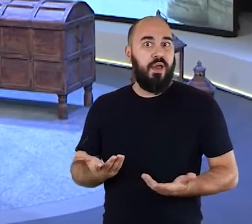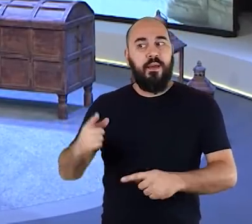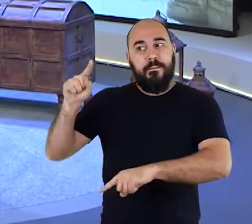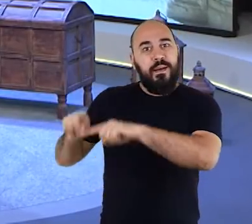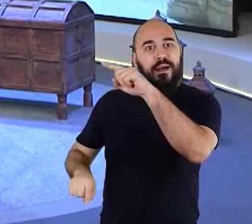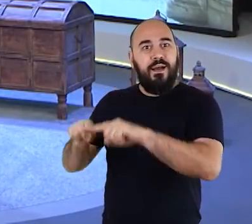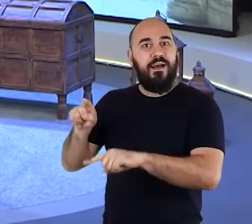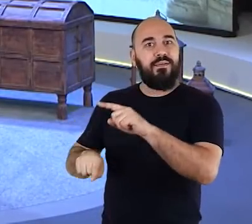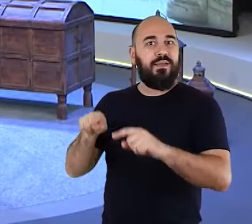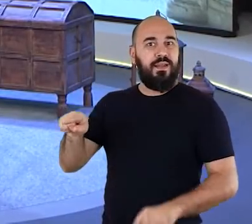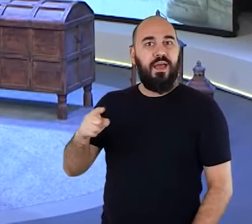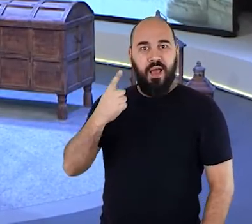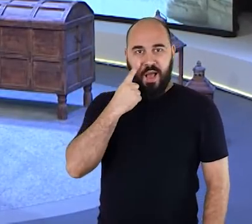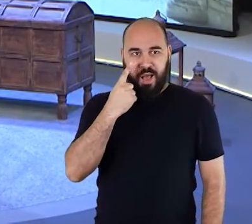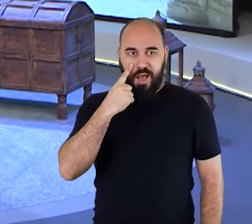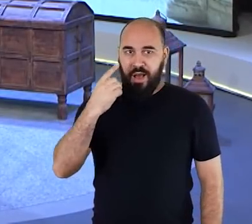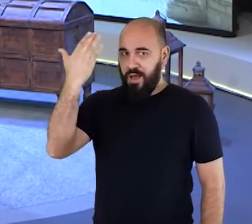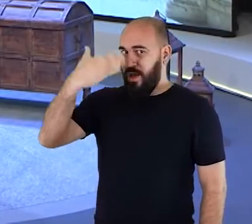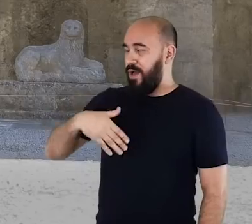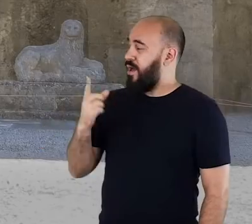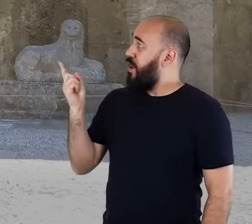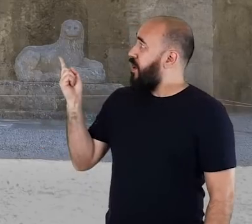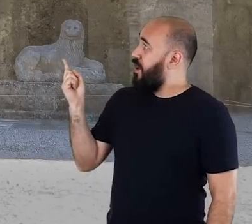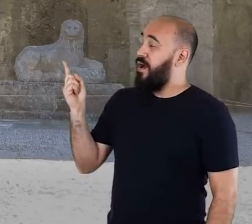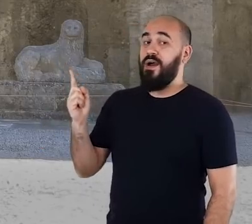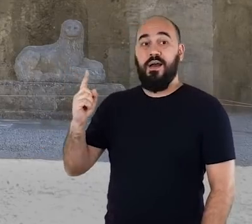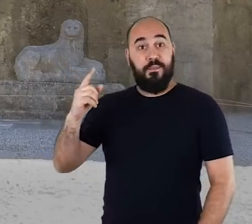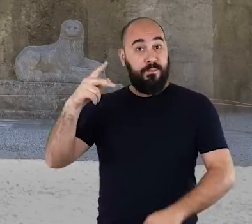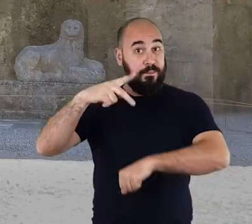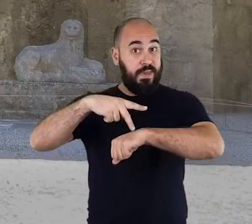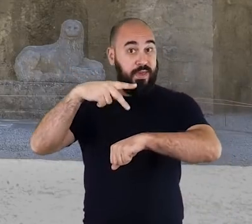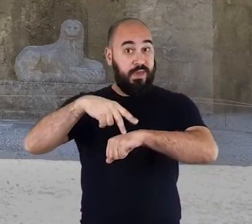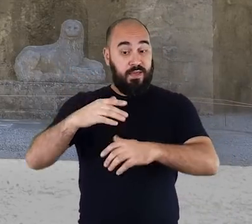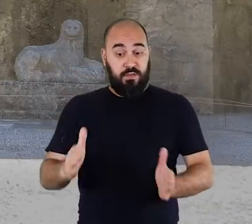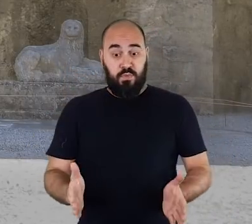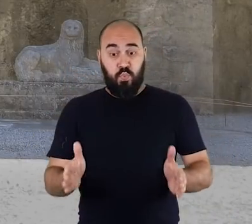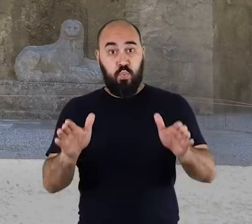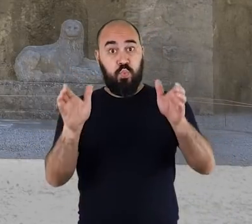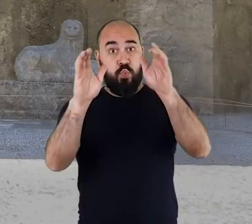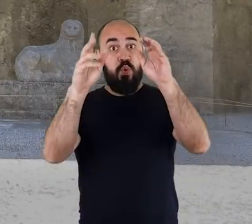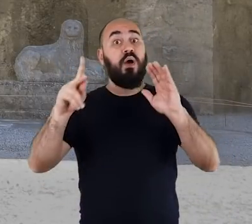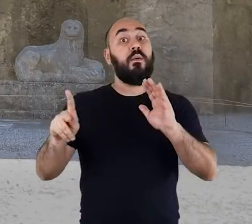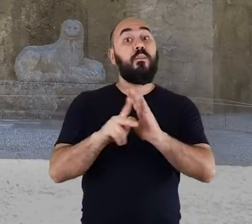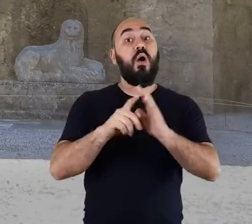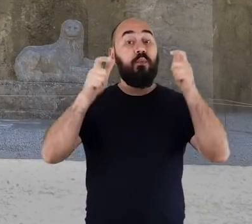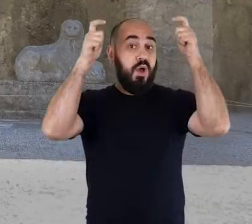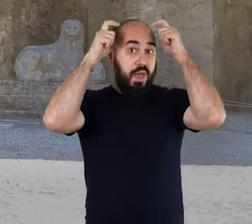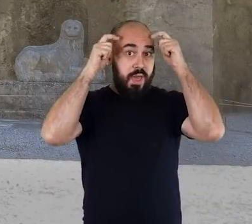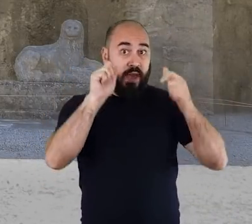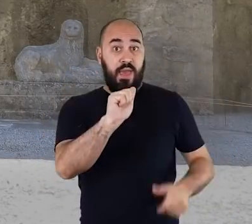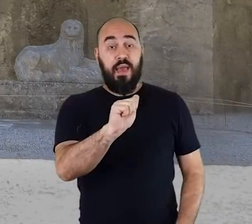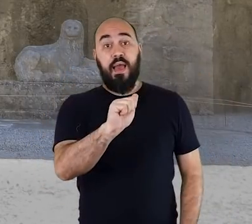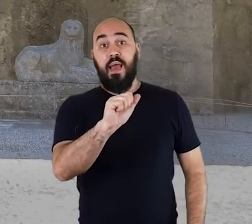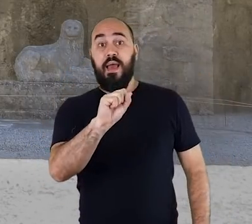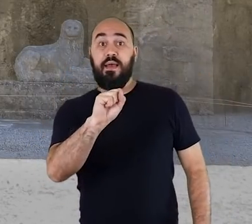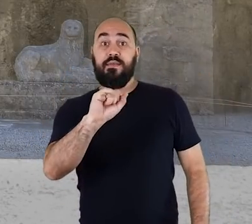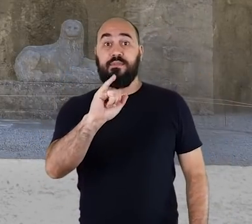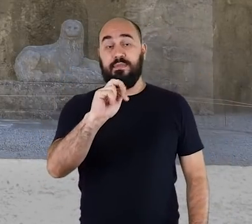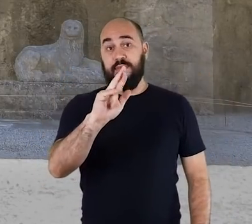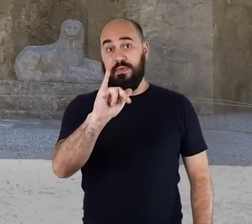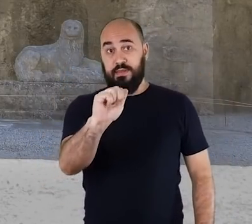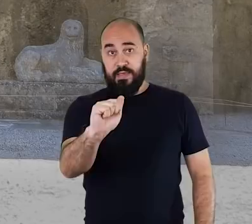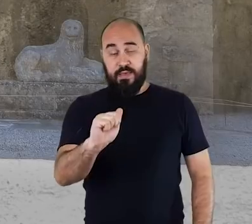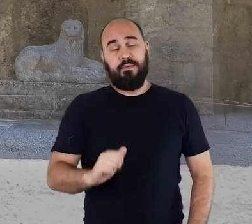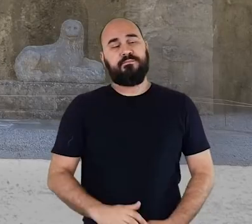comemorativa do rei Salmanasar III, rei da Síria. Quando os arqueólogos descobriram essa pedra e puderam